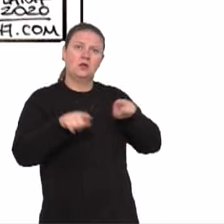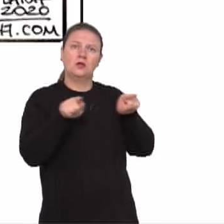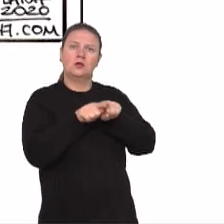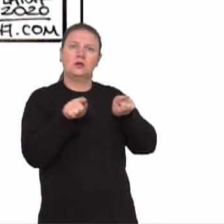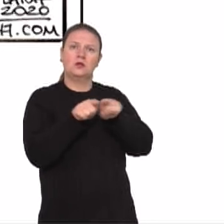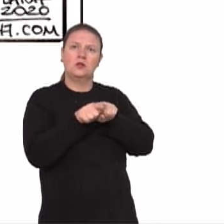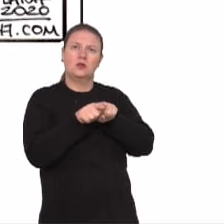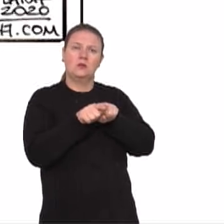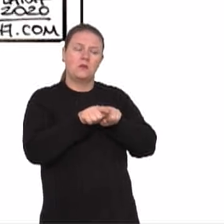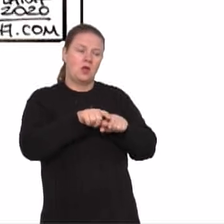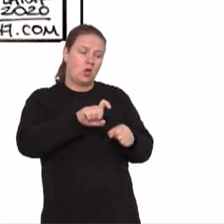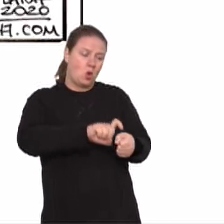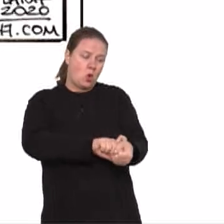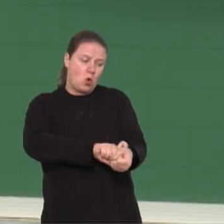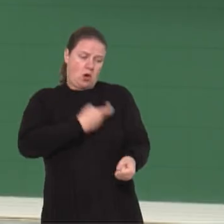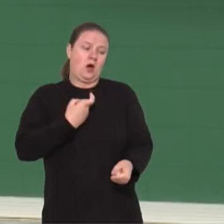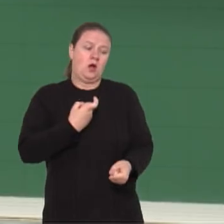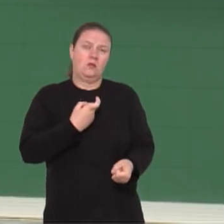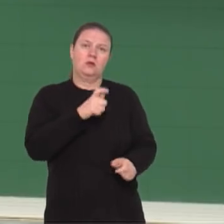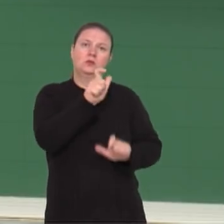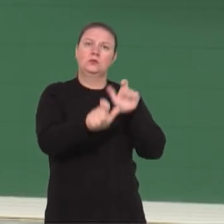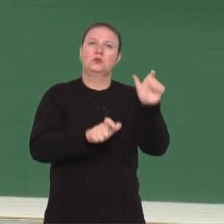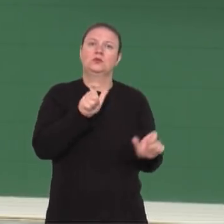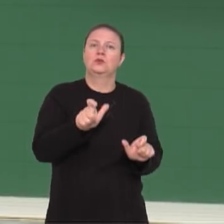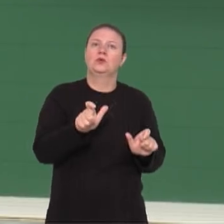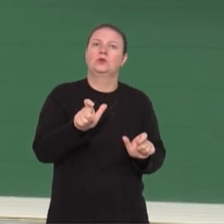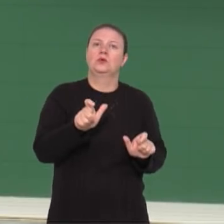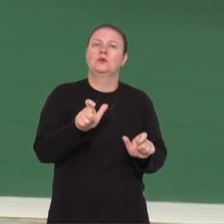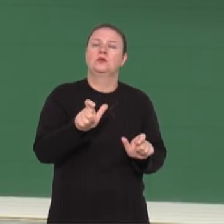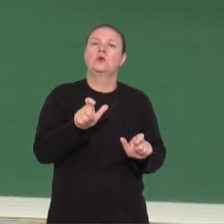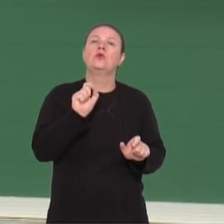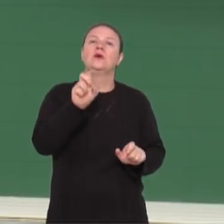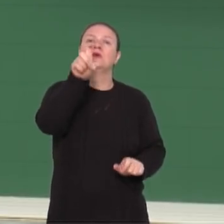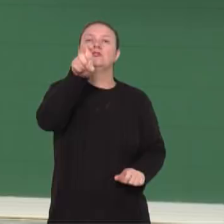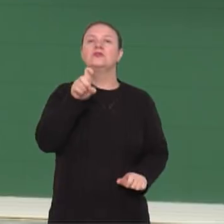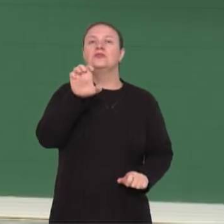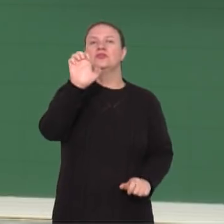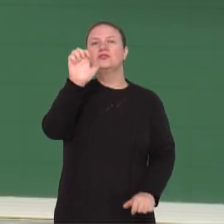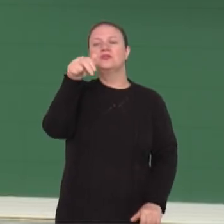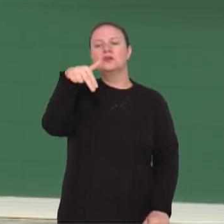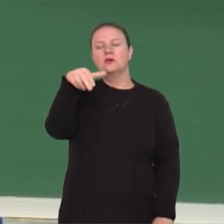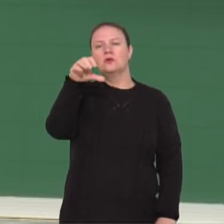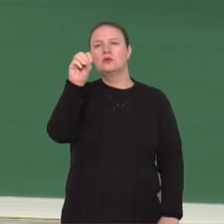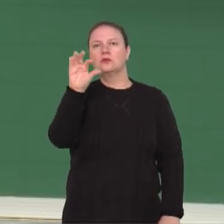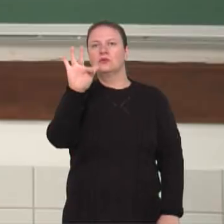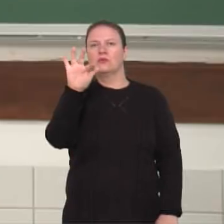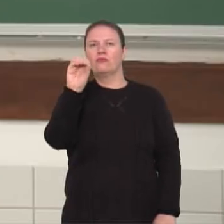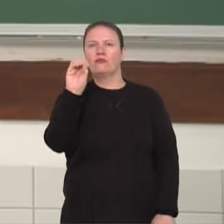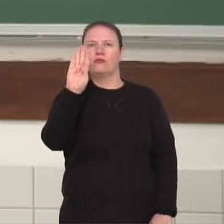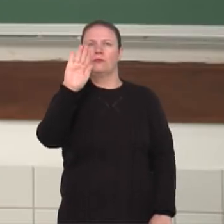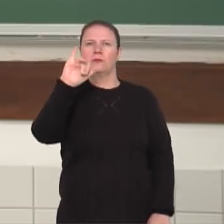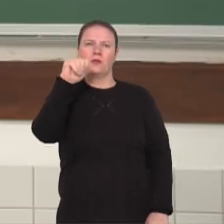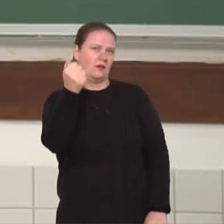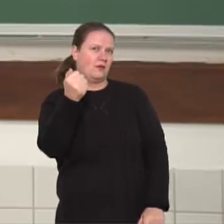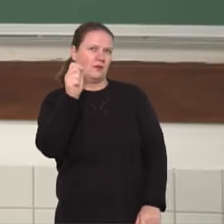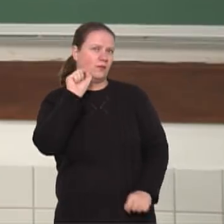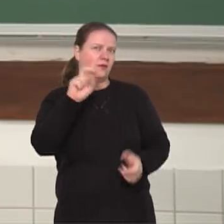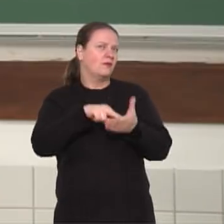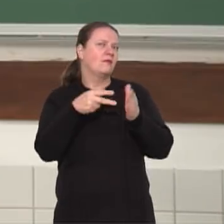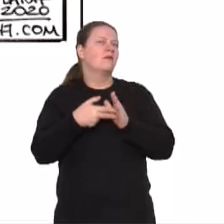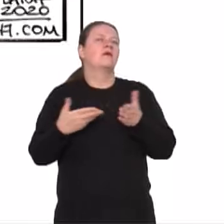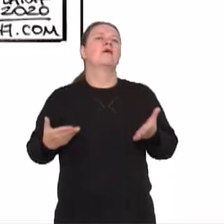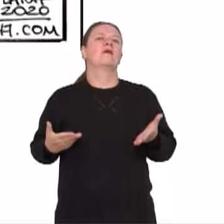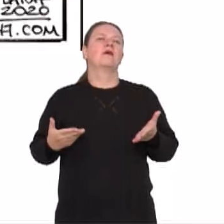xenofobia. Xenofobia talvez é uma palavra nova para alguns de vocês, né? Para alguns não, alguns já sabem o que